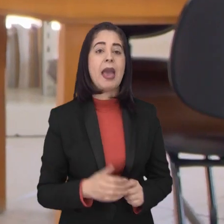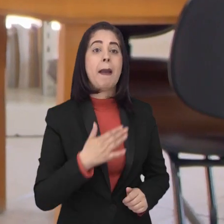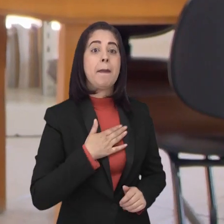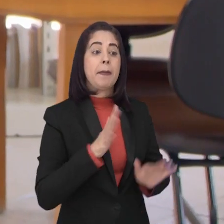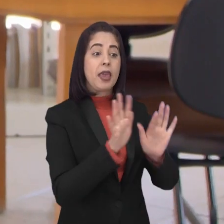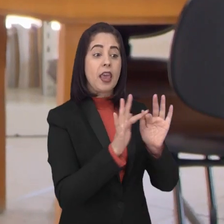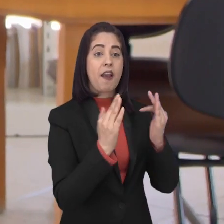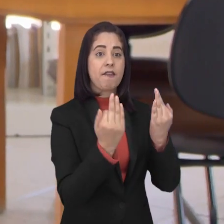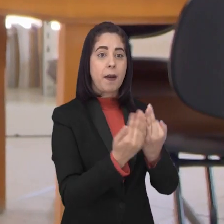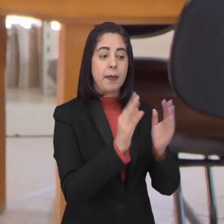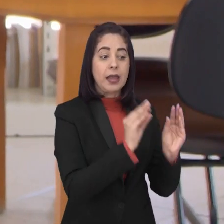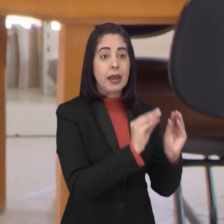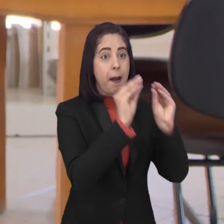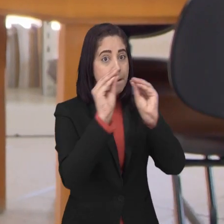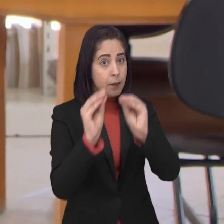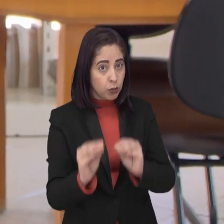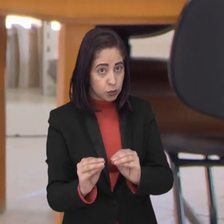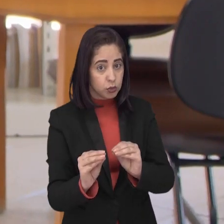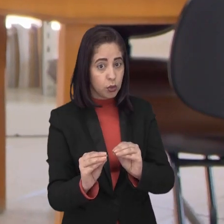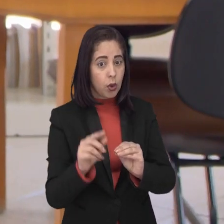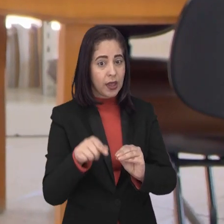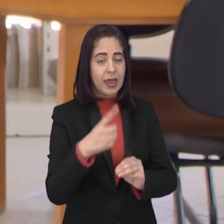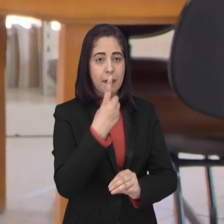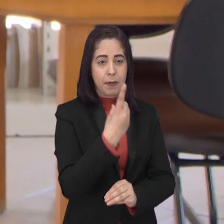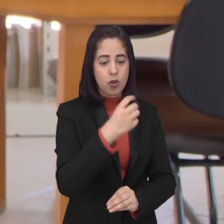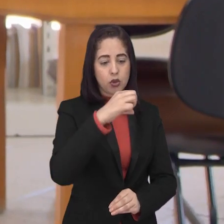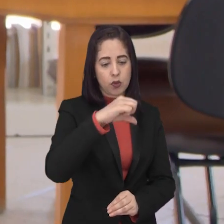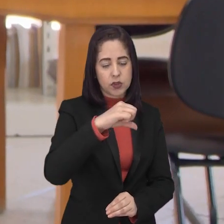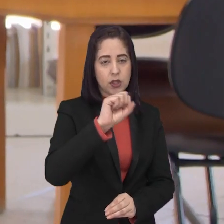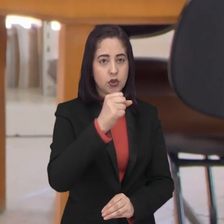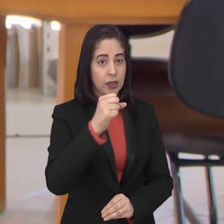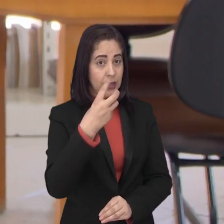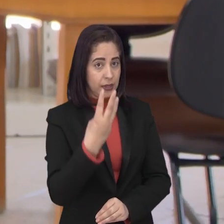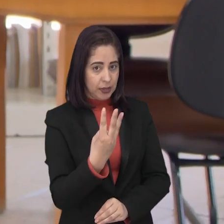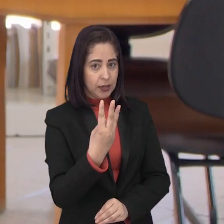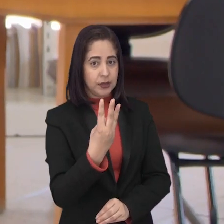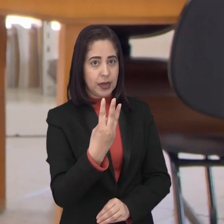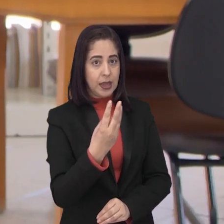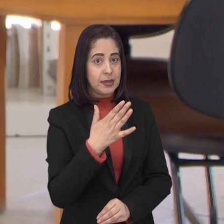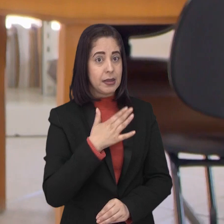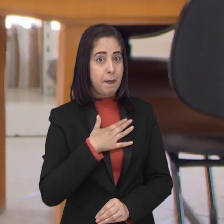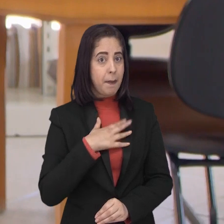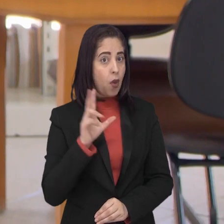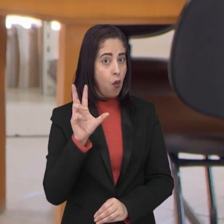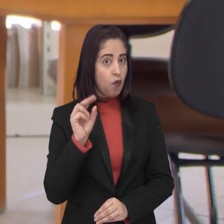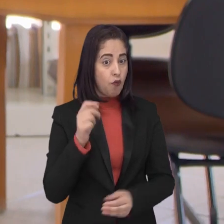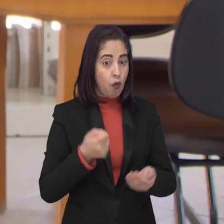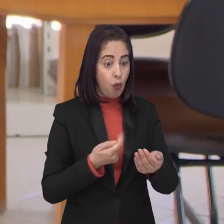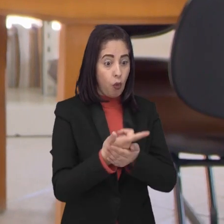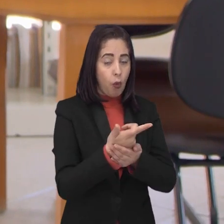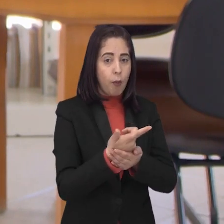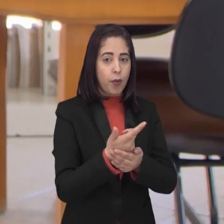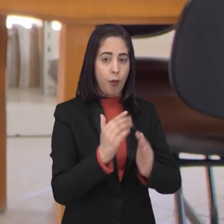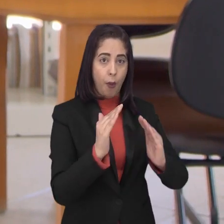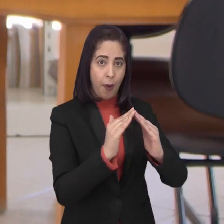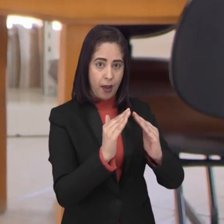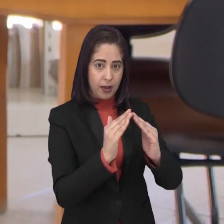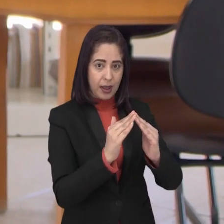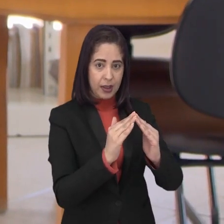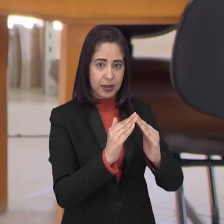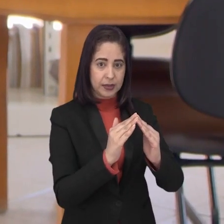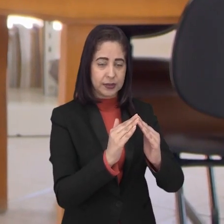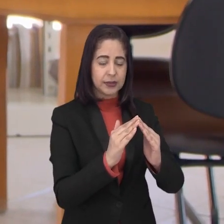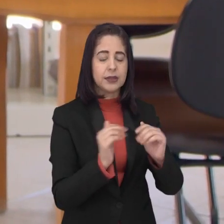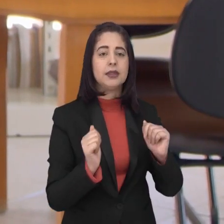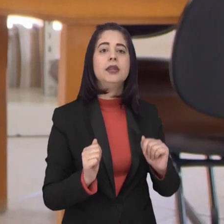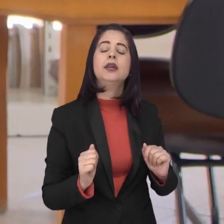cá com Ambrósio Molina e Emília Molina em 1883, quando ele comprou essa propriedade aqui.